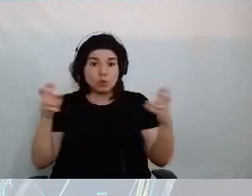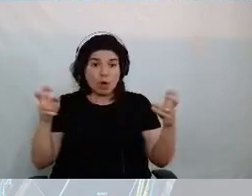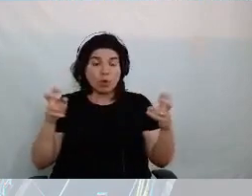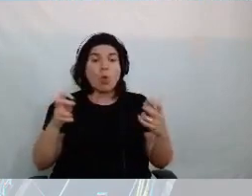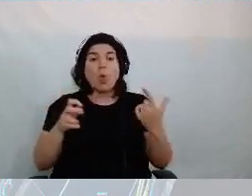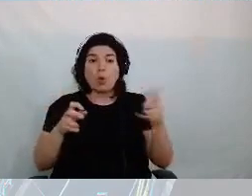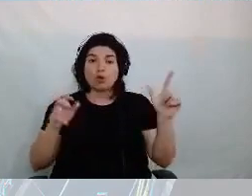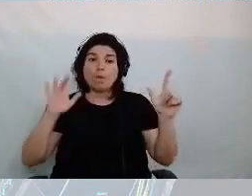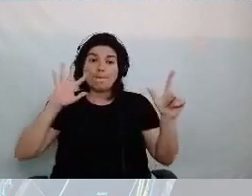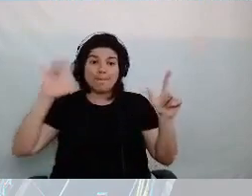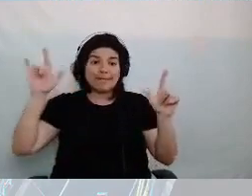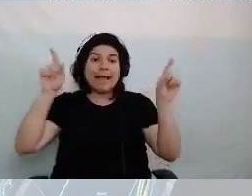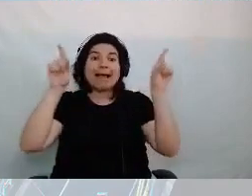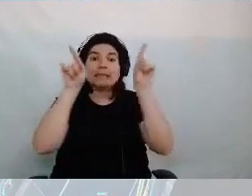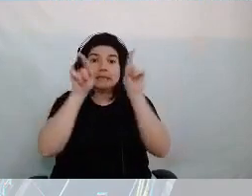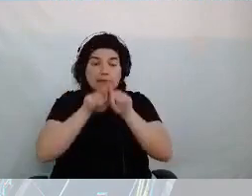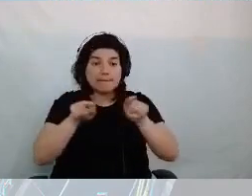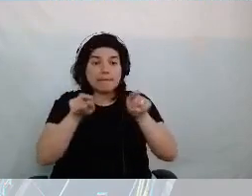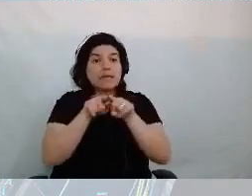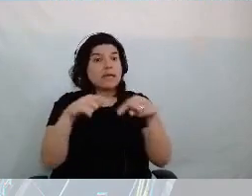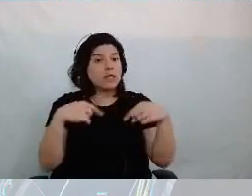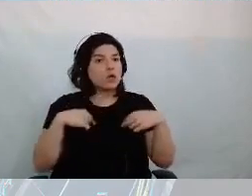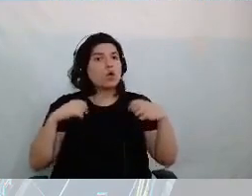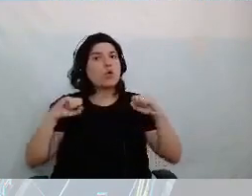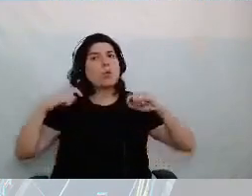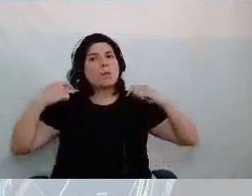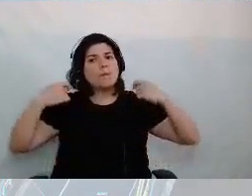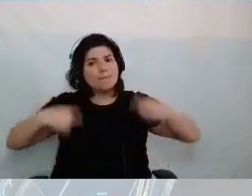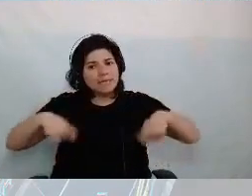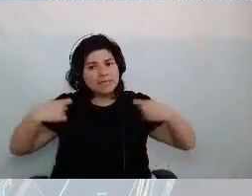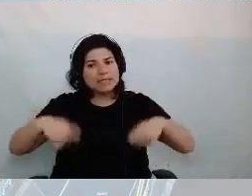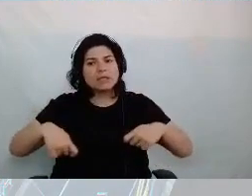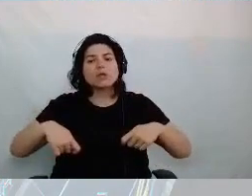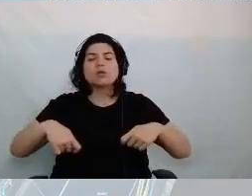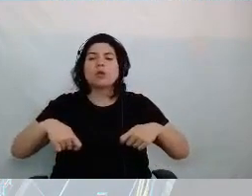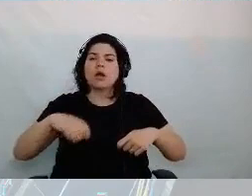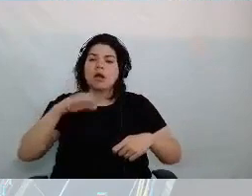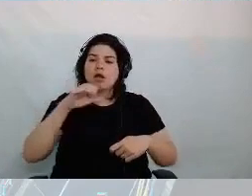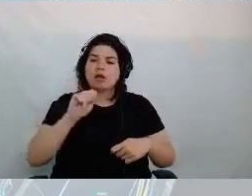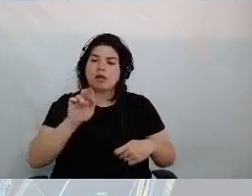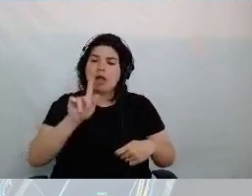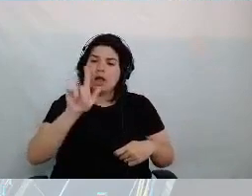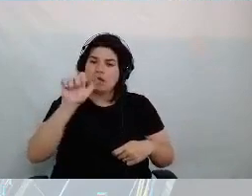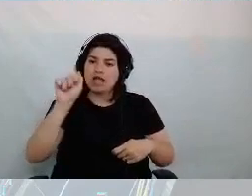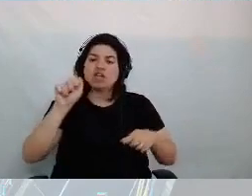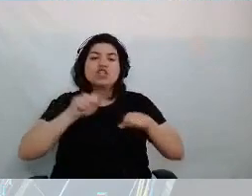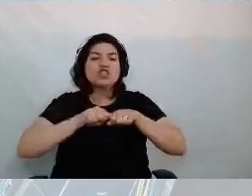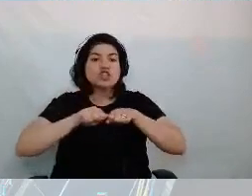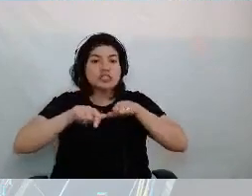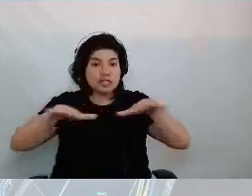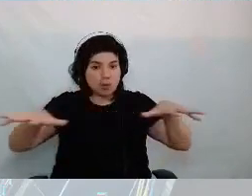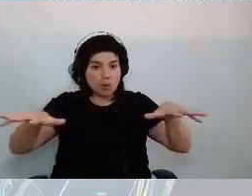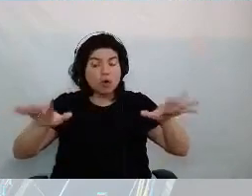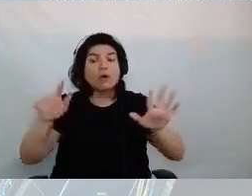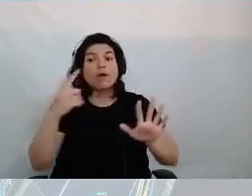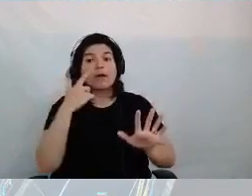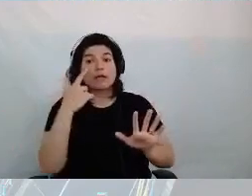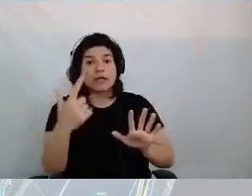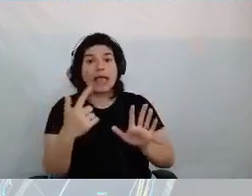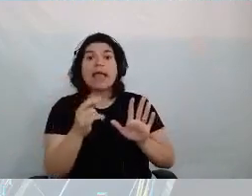vezes preciso distribuir a carga. Então, esse acho que eu vou dar o exemplo mostrando a ferramenta que é